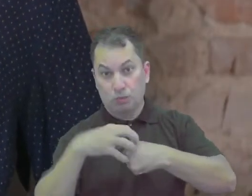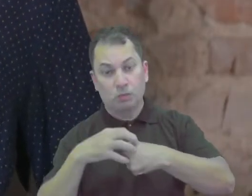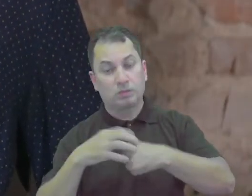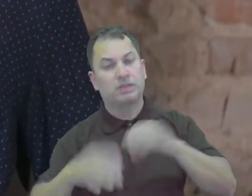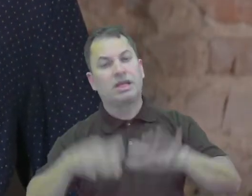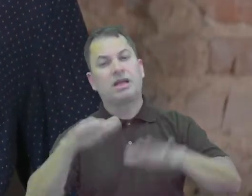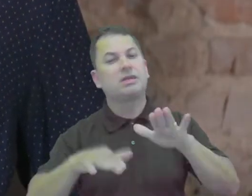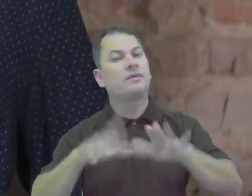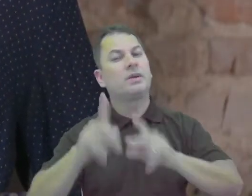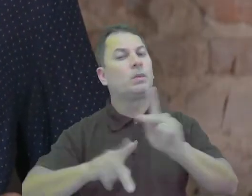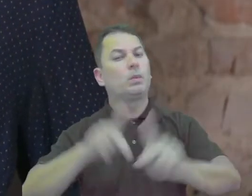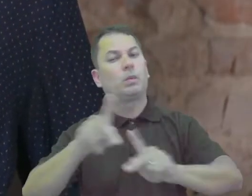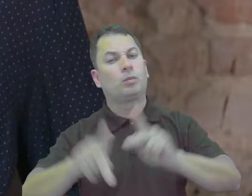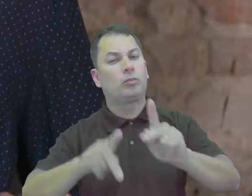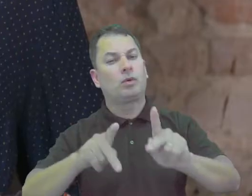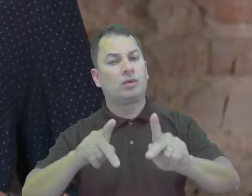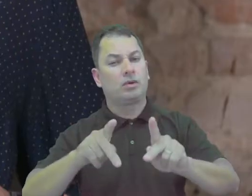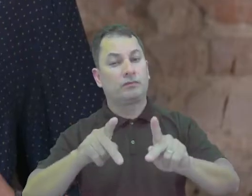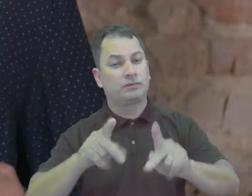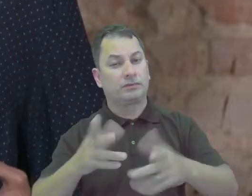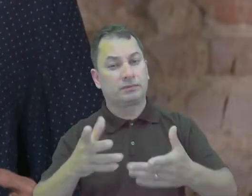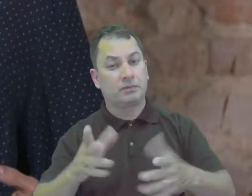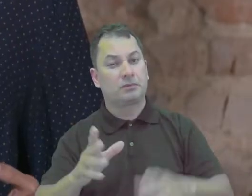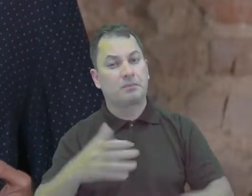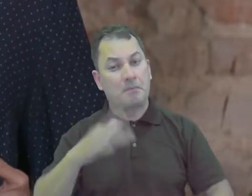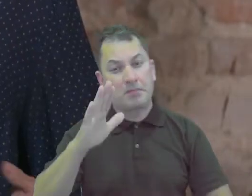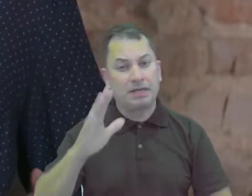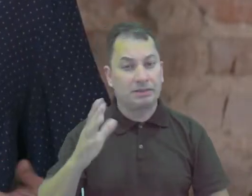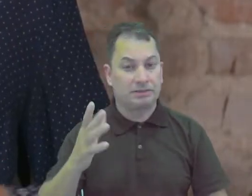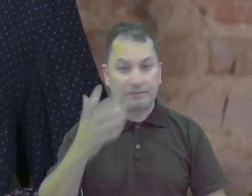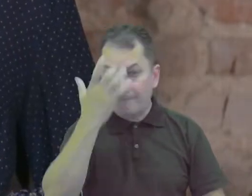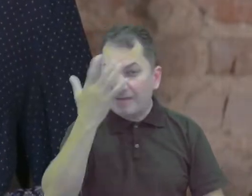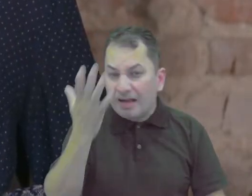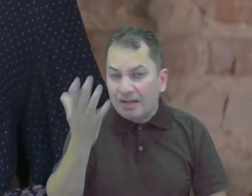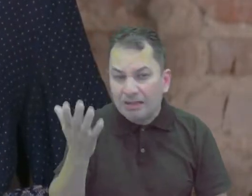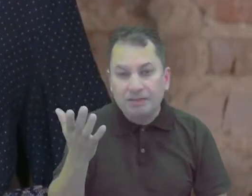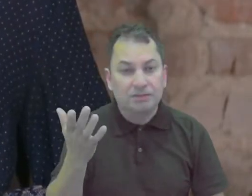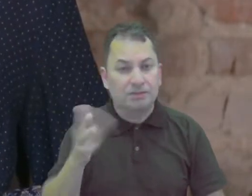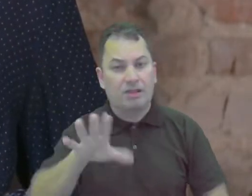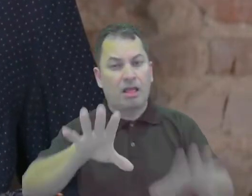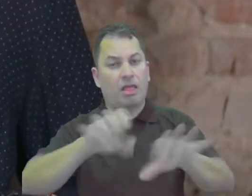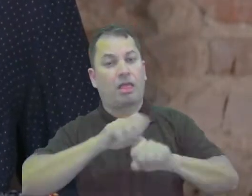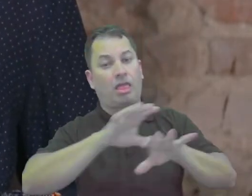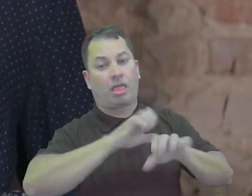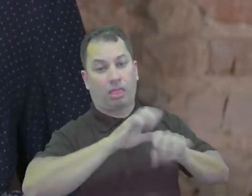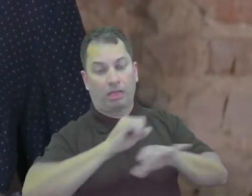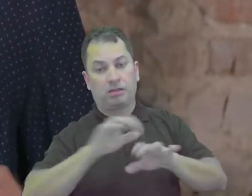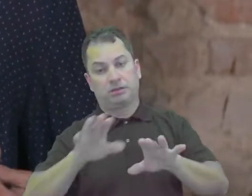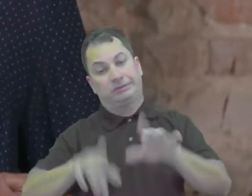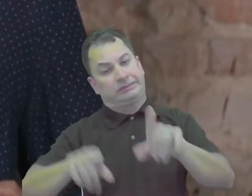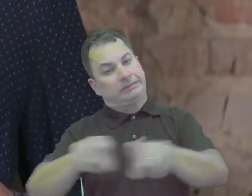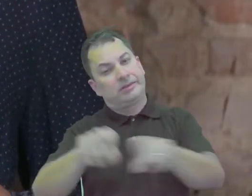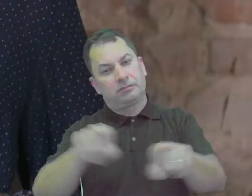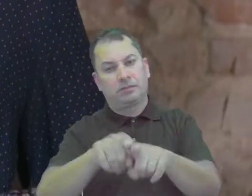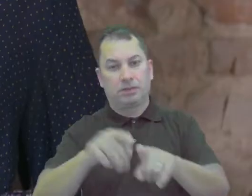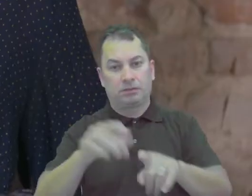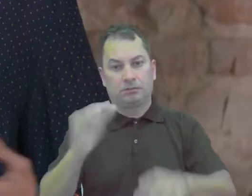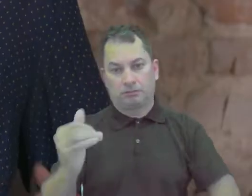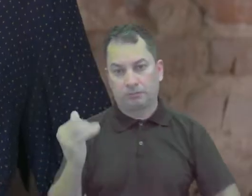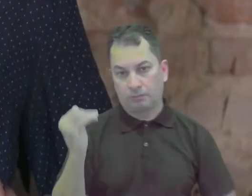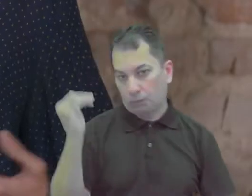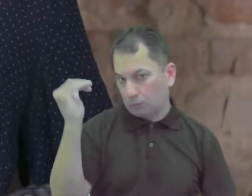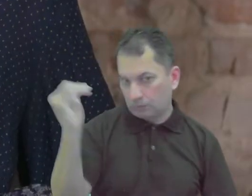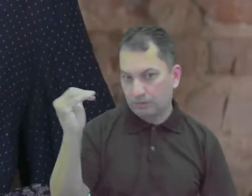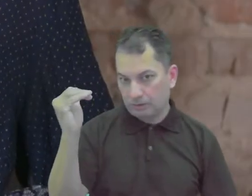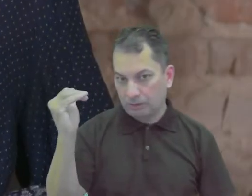exposta, né, nesses agravos, os jovens, os adultos e a gente percebeu, né, que